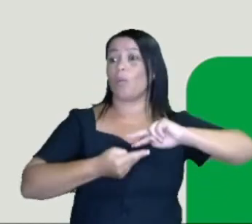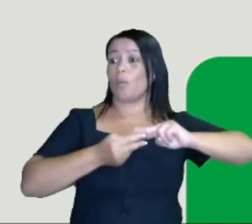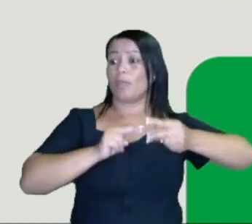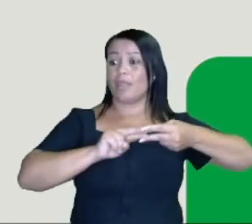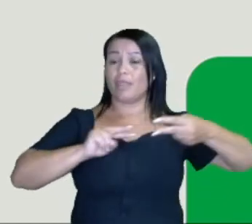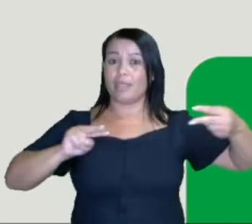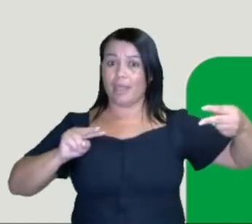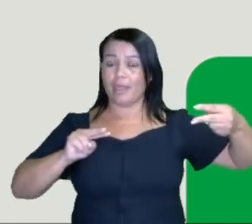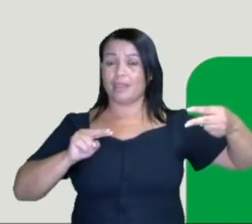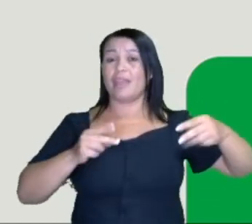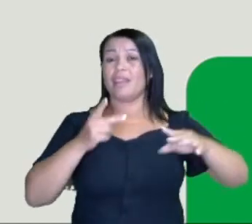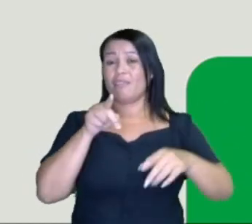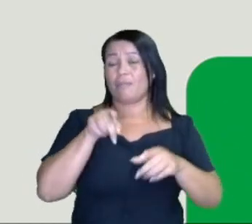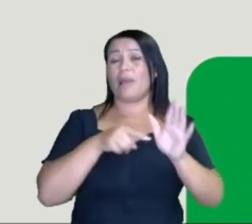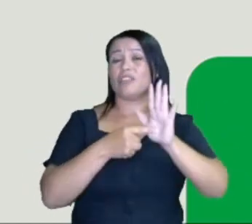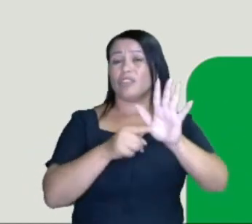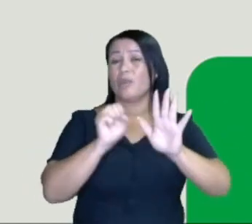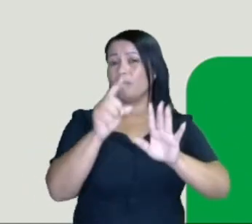DNA. O ácido